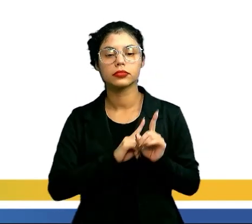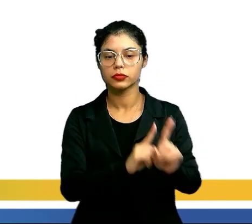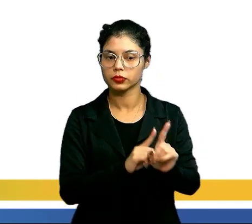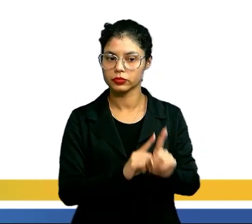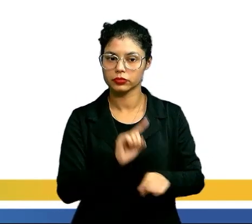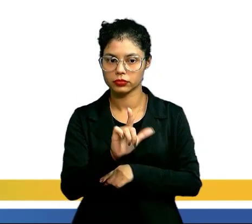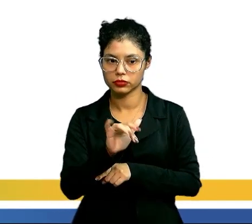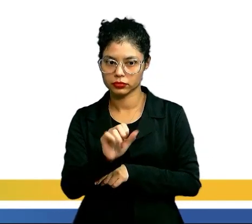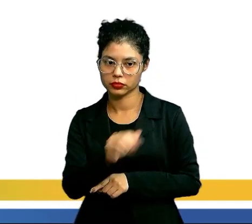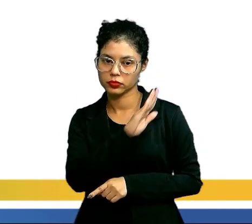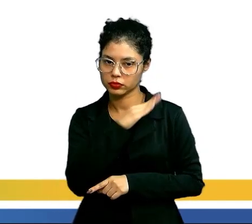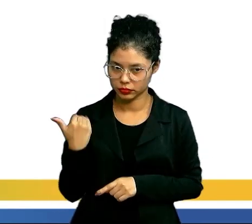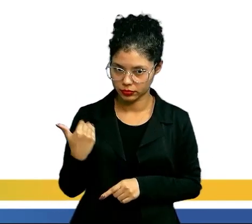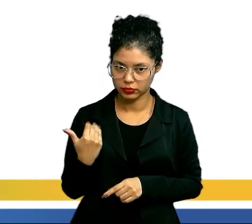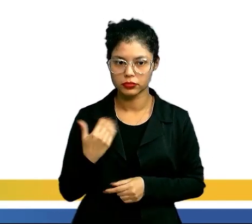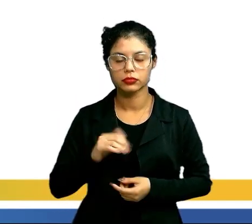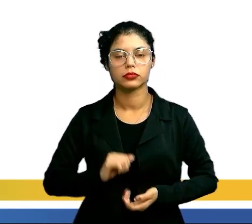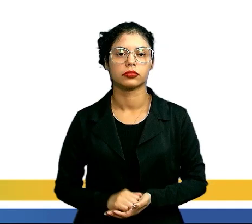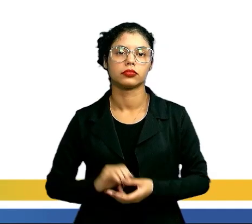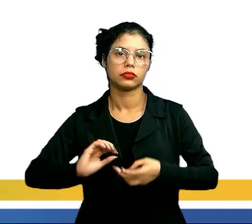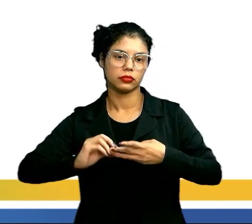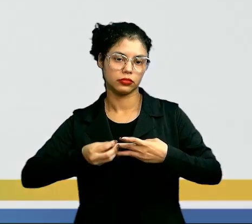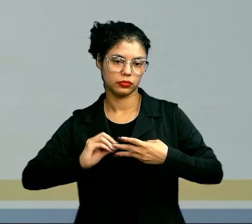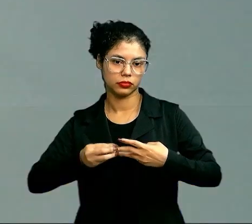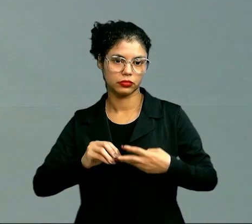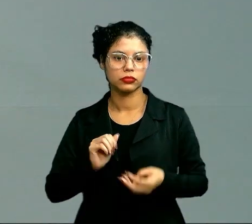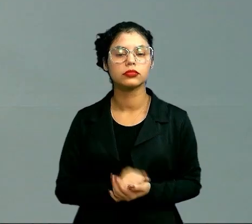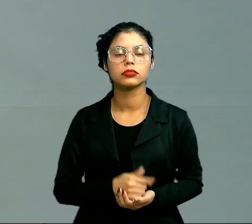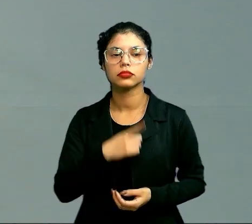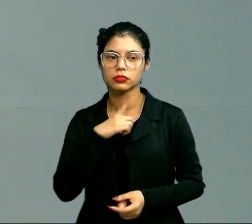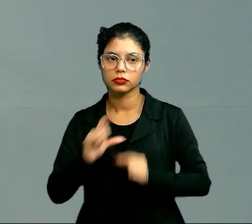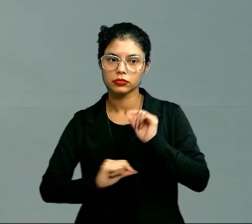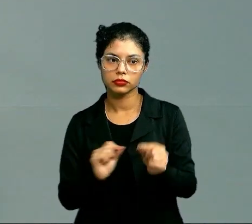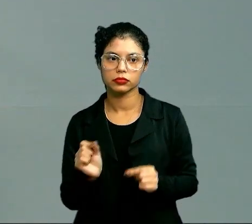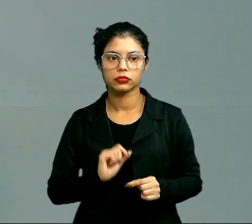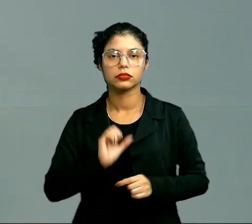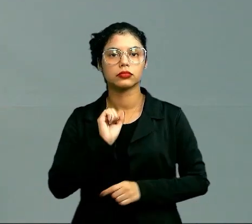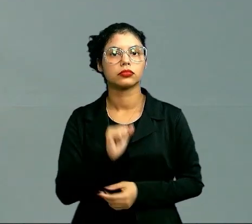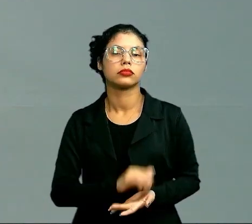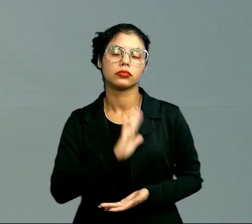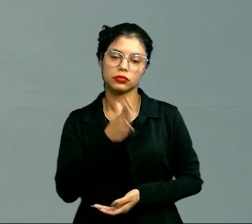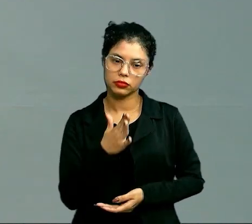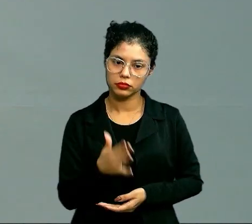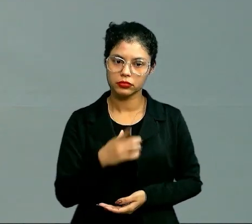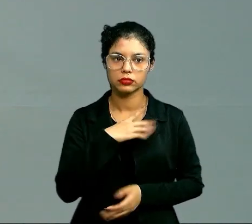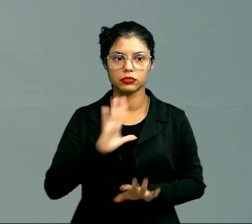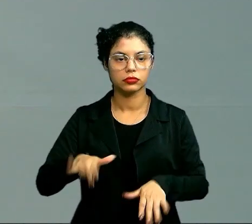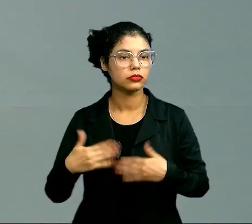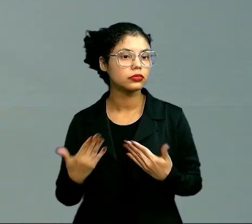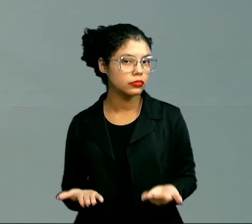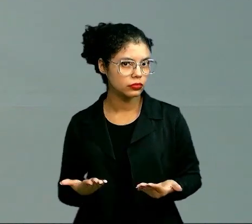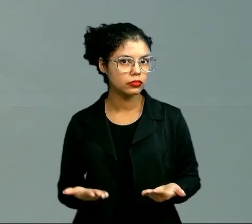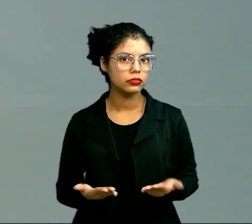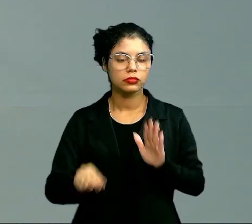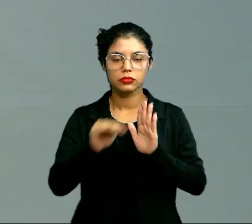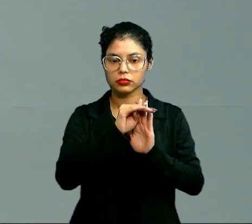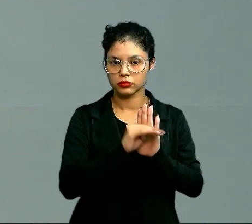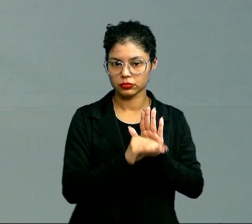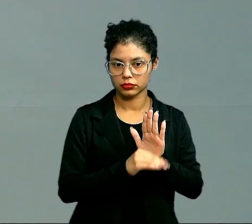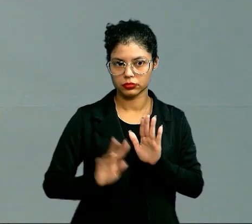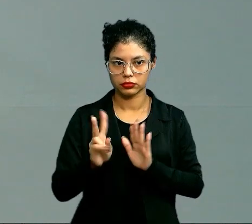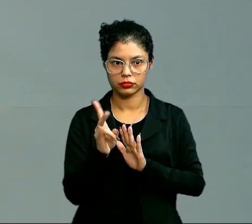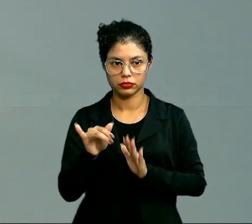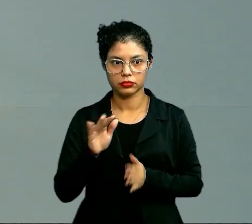acompanhando, lise aí é a morte da célula, tá? Então, tem aí os sintomas já afetados. Quais são os sintomas, professoras, do